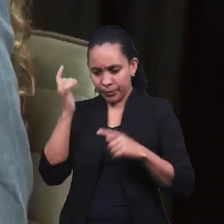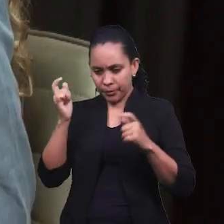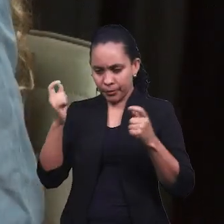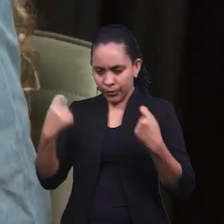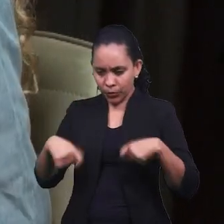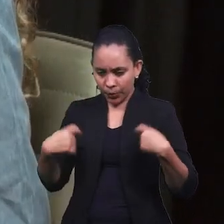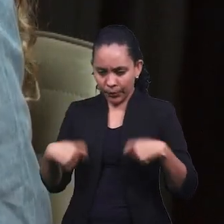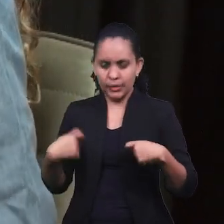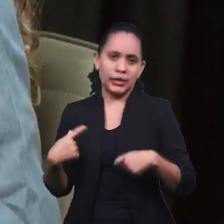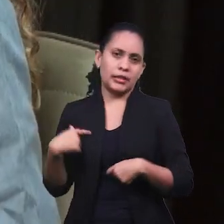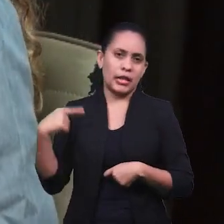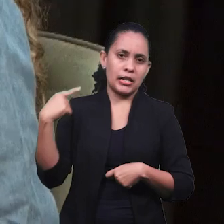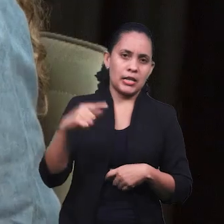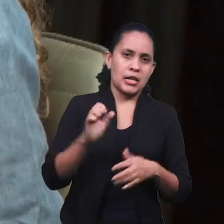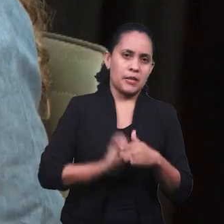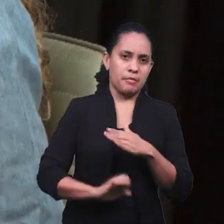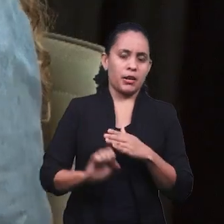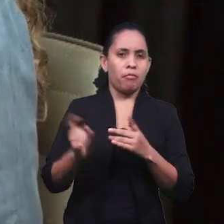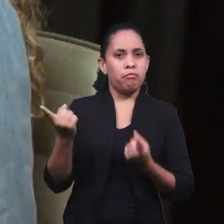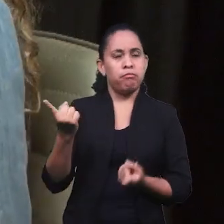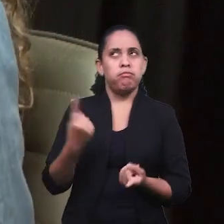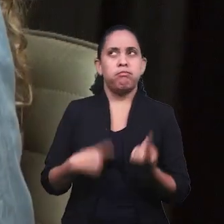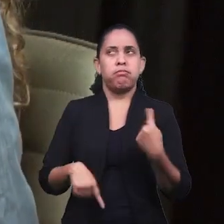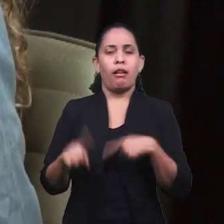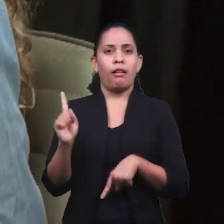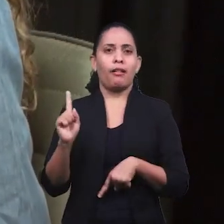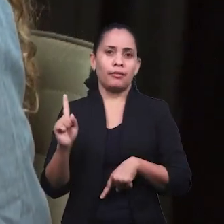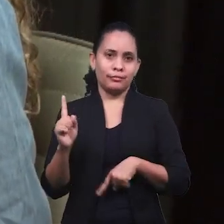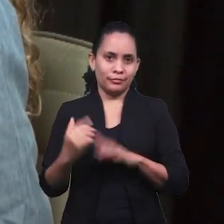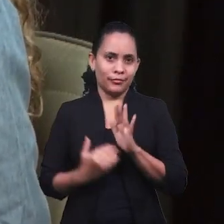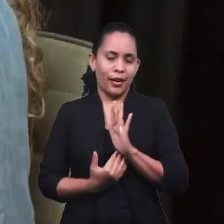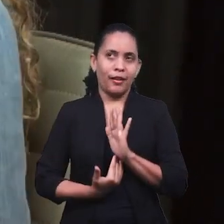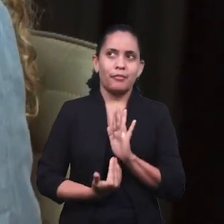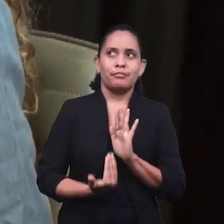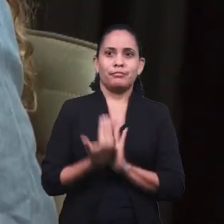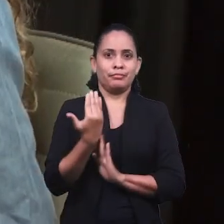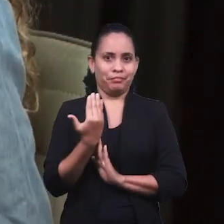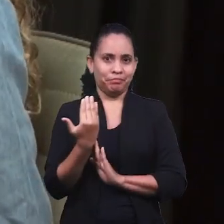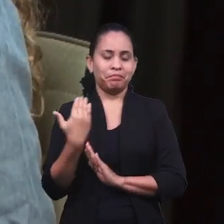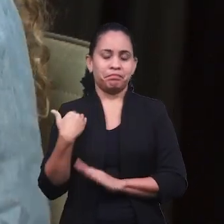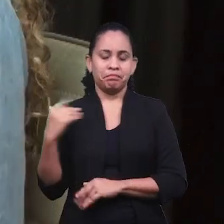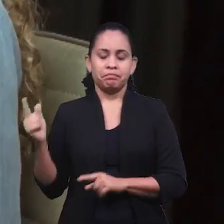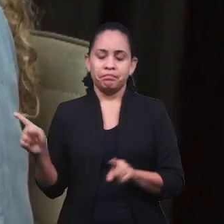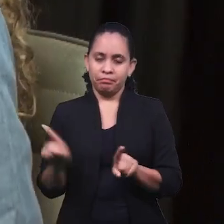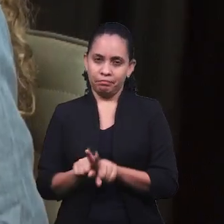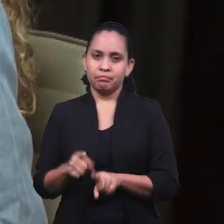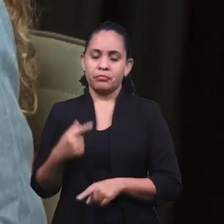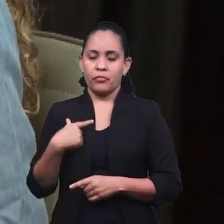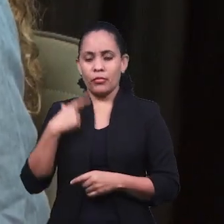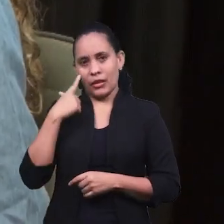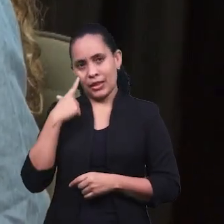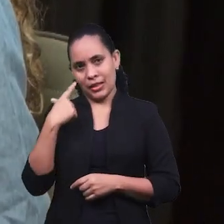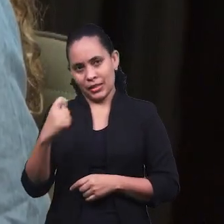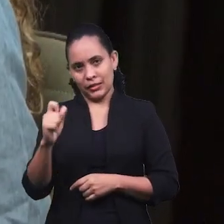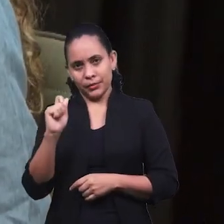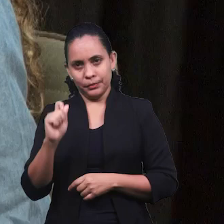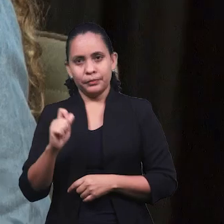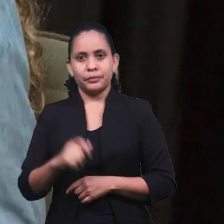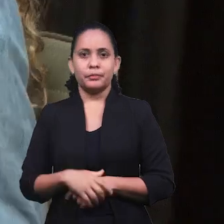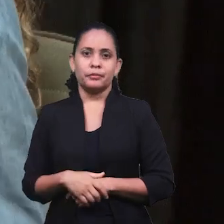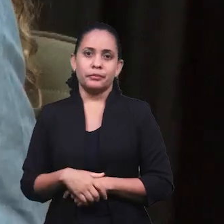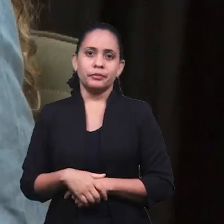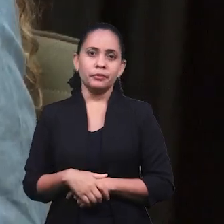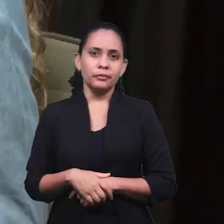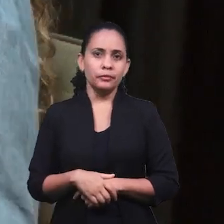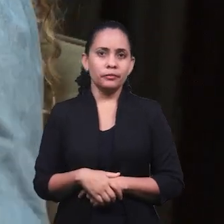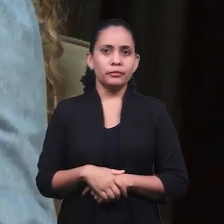mais a infraestrutura. Isso. Então, servidores, Uhum. rede de computador, domínio,